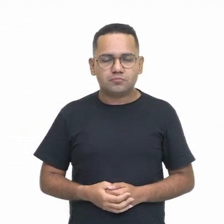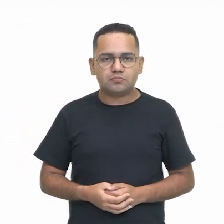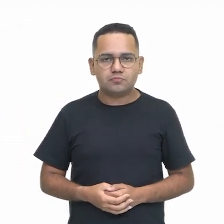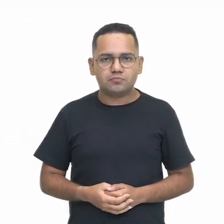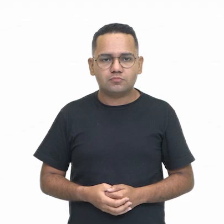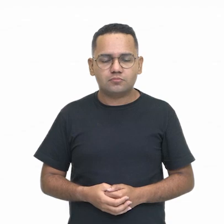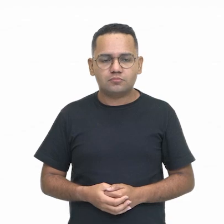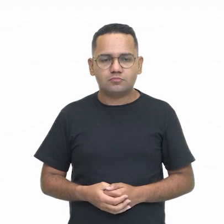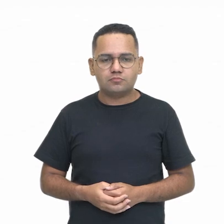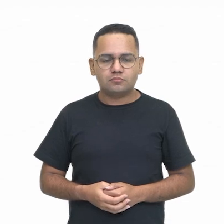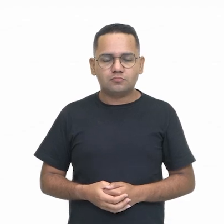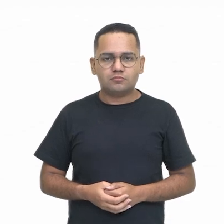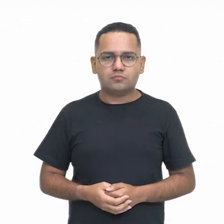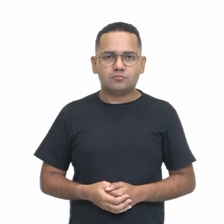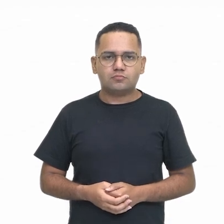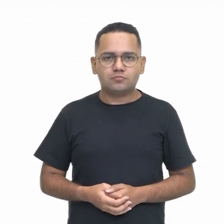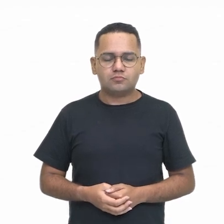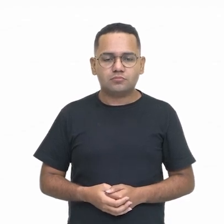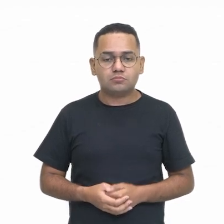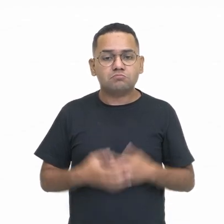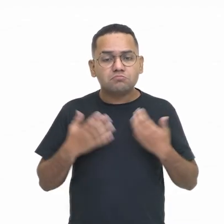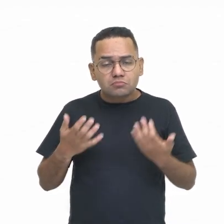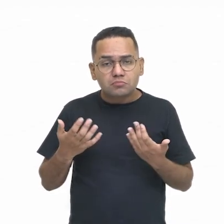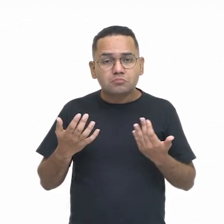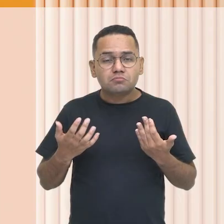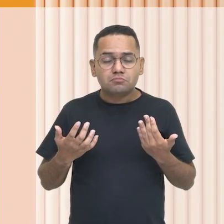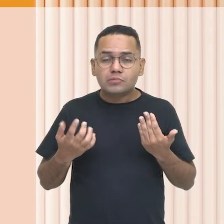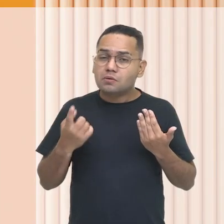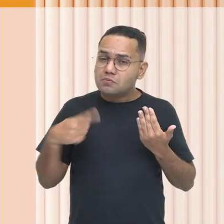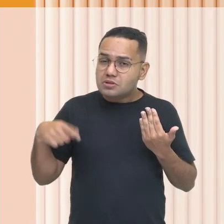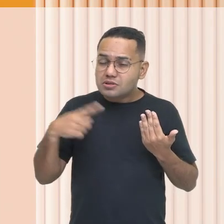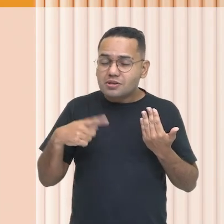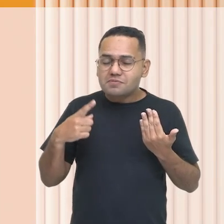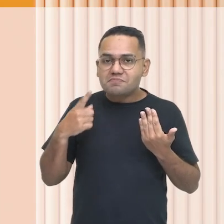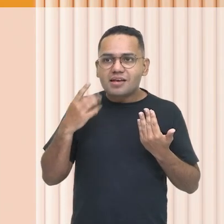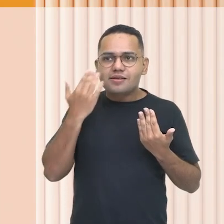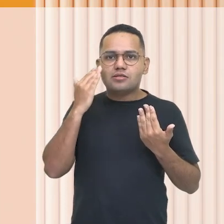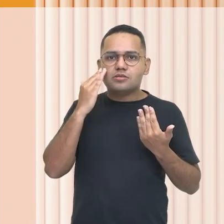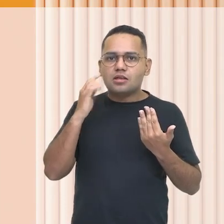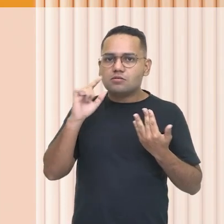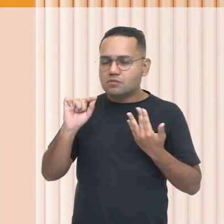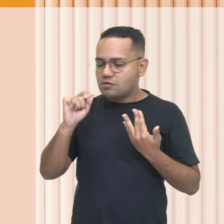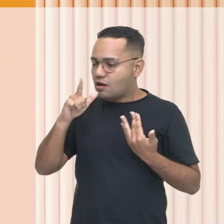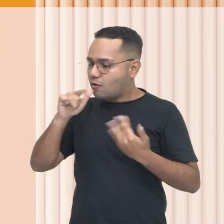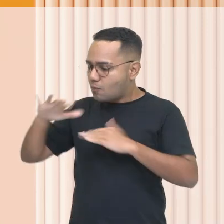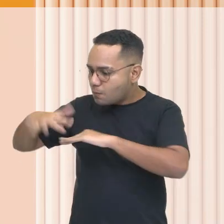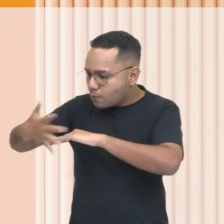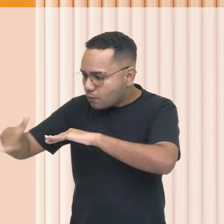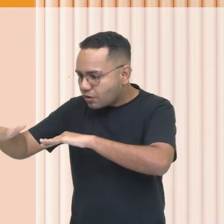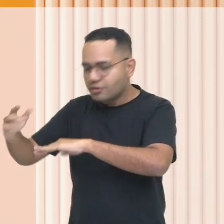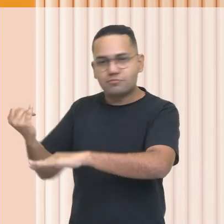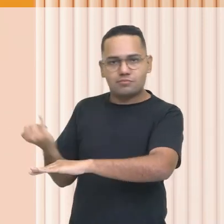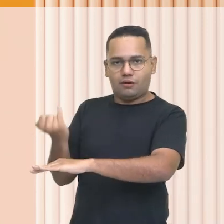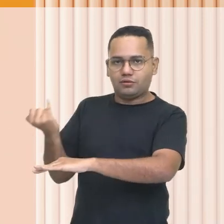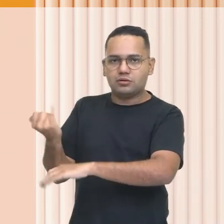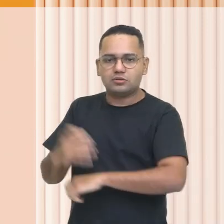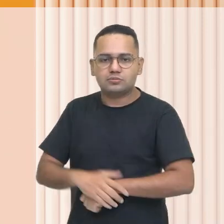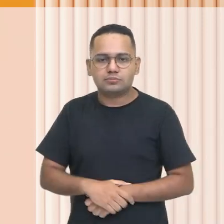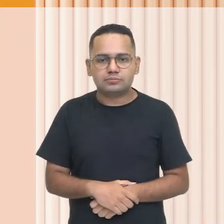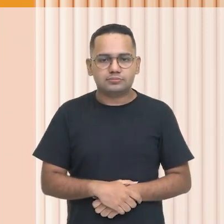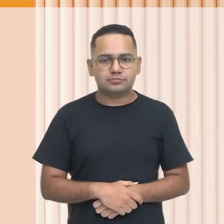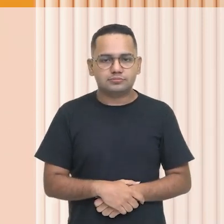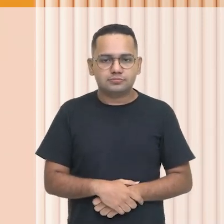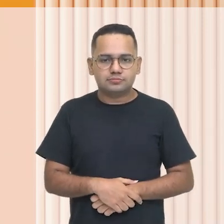você perceber a importância dos rios, né? Estamos falando de um período na qual você